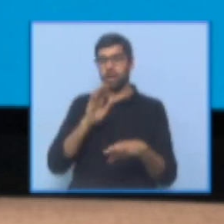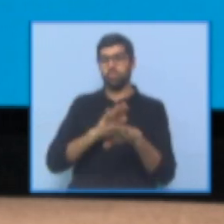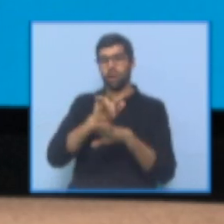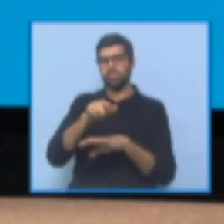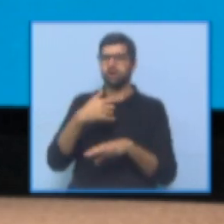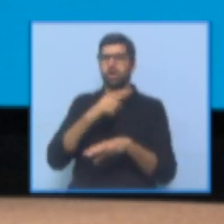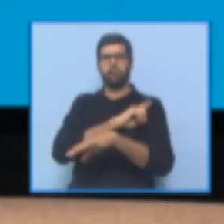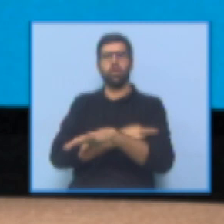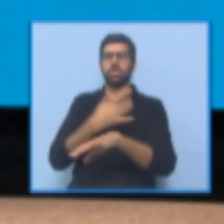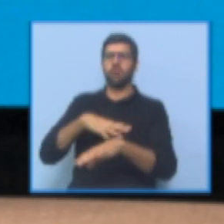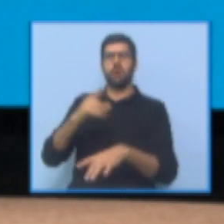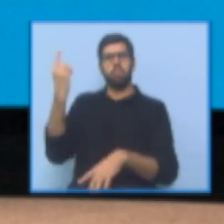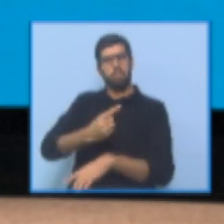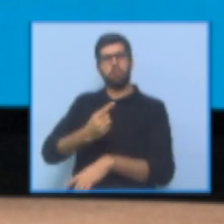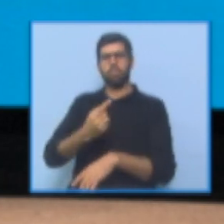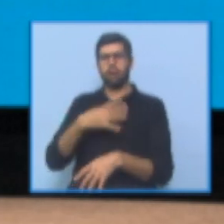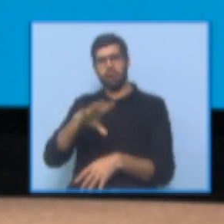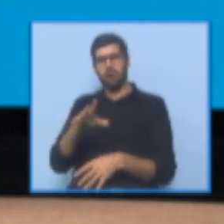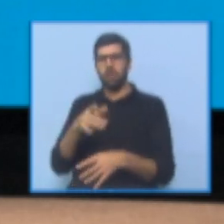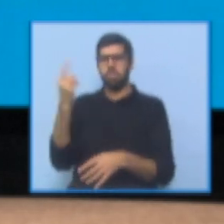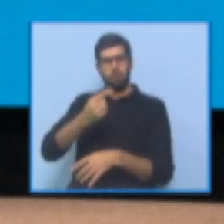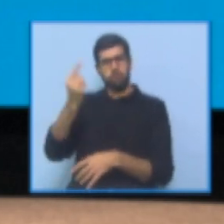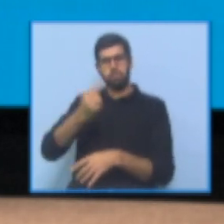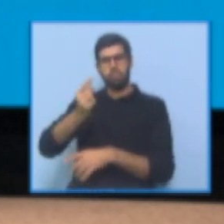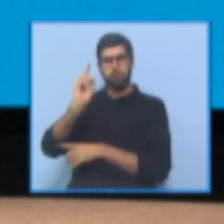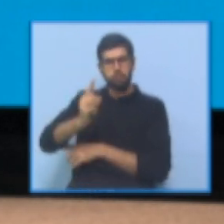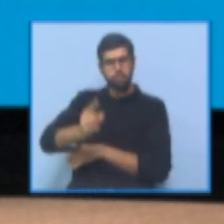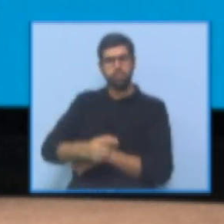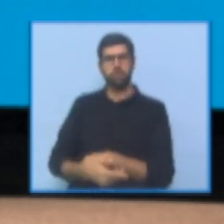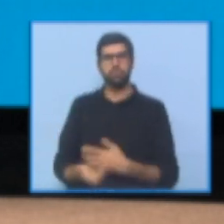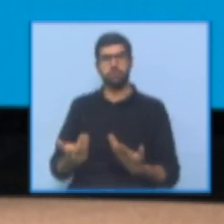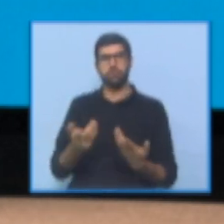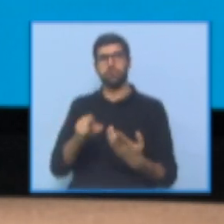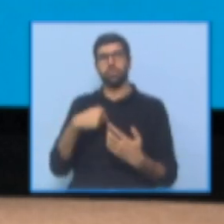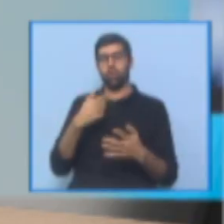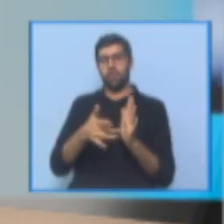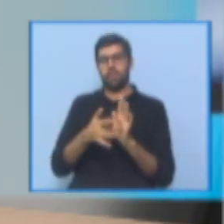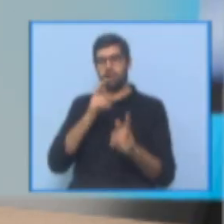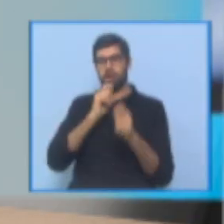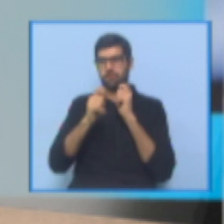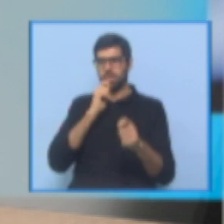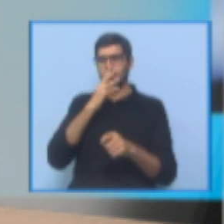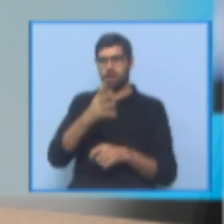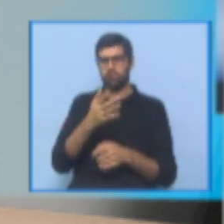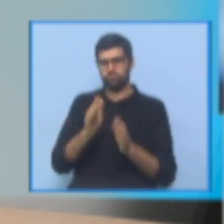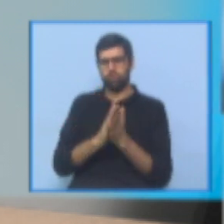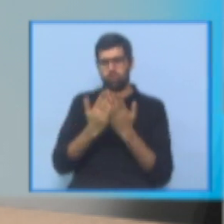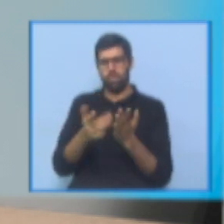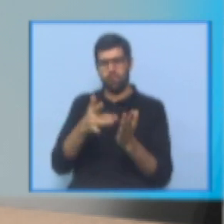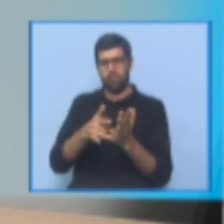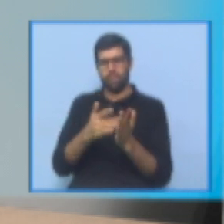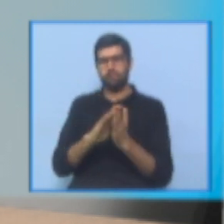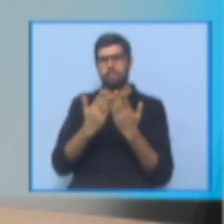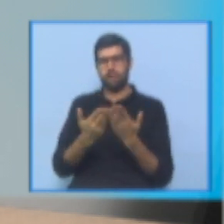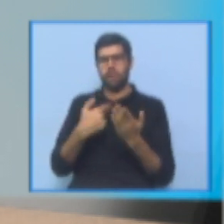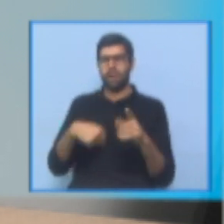se impor, a querer fazer valer a sua mais-valia. Um dos problemas que fala neste livro, na entrevista com que abre o livro, é